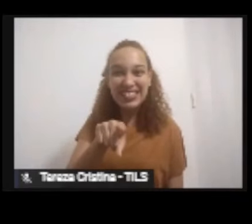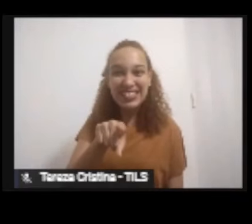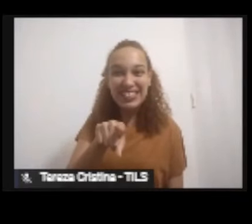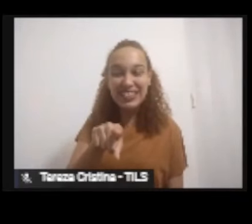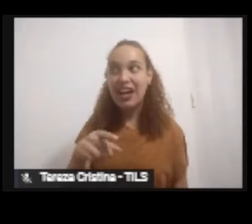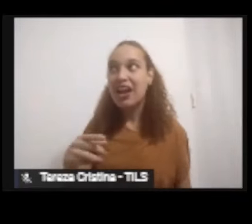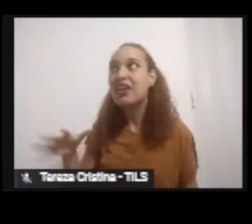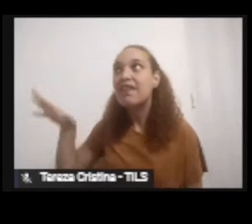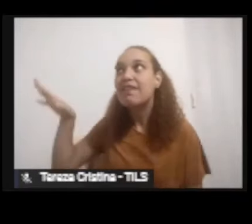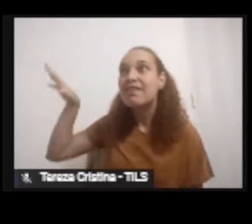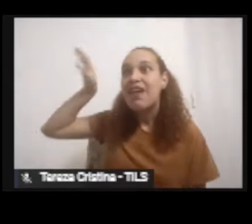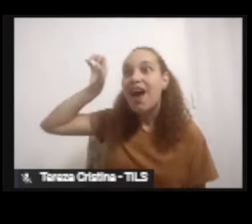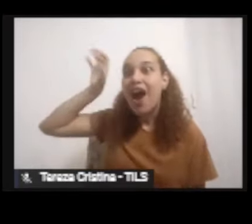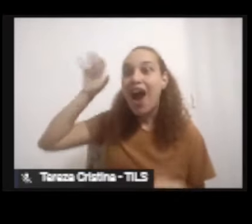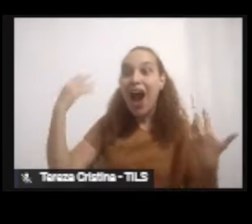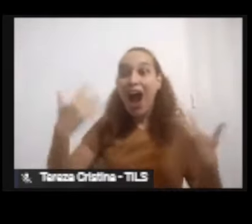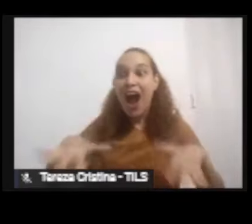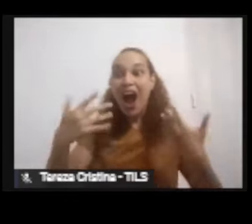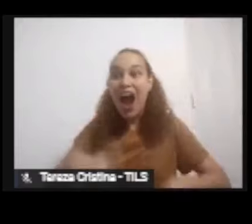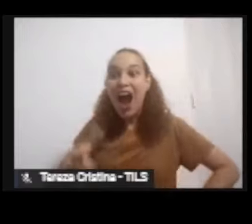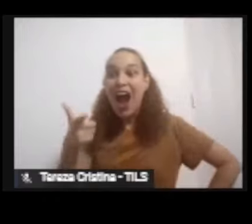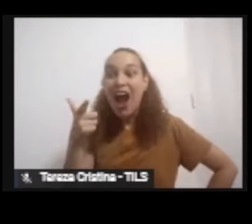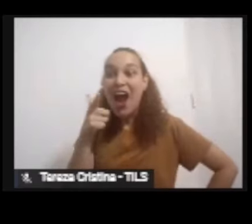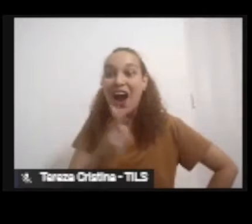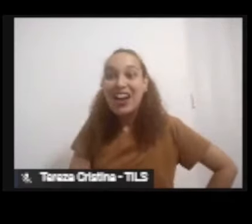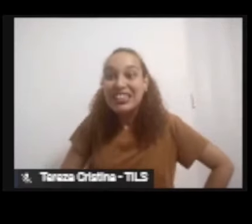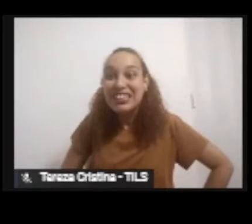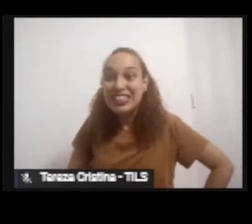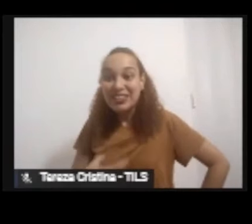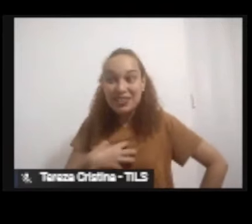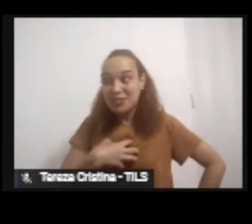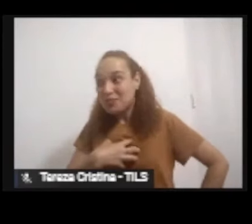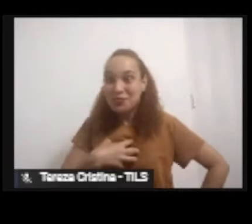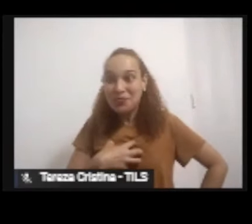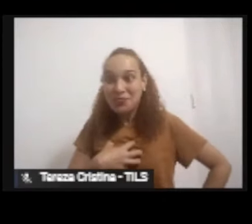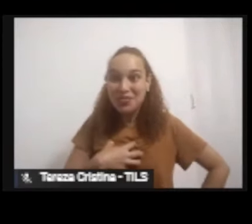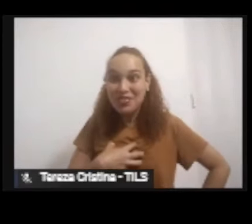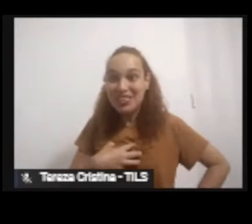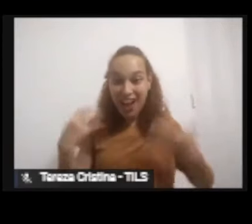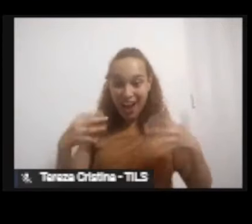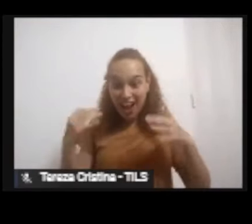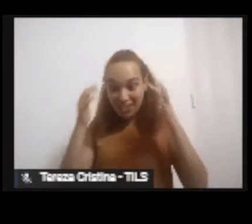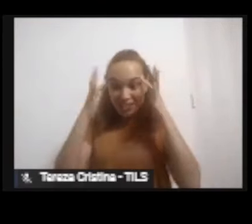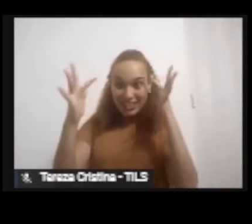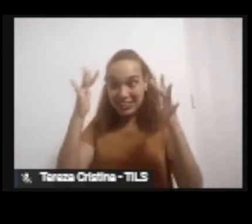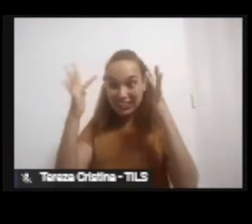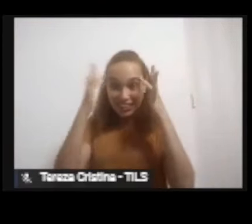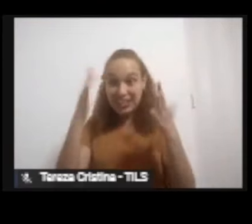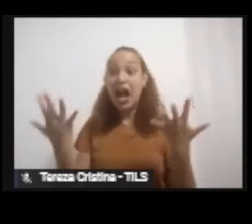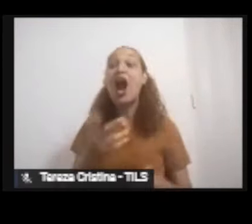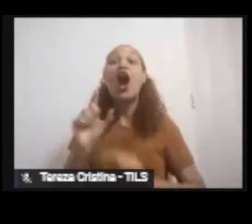Deu certo. Deu aquela coçadinha na minha cabeça. Nessa hora a gente faz o quê?